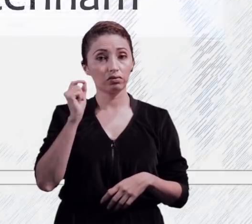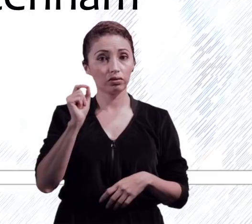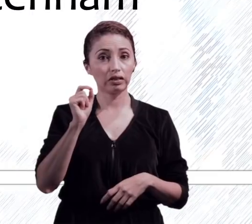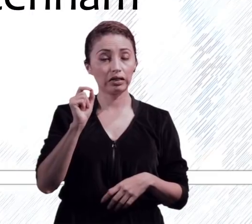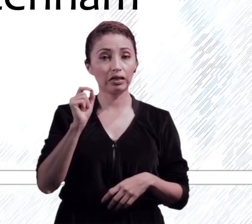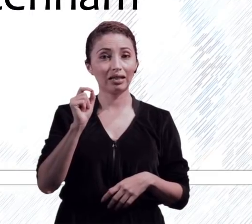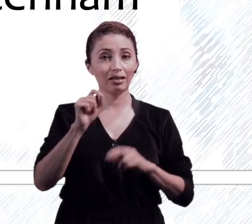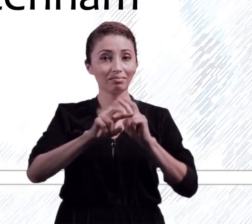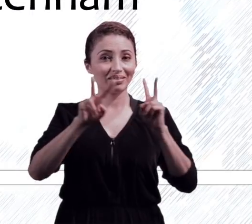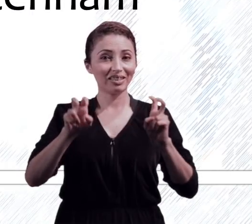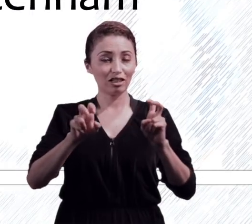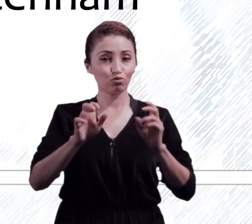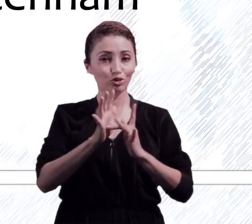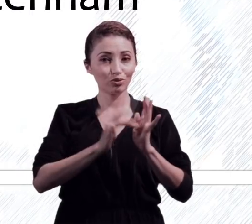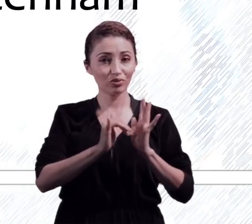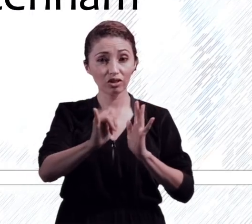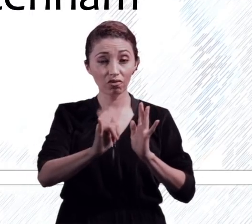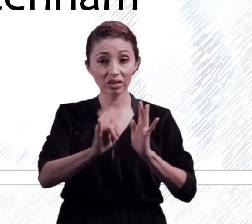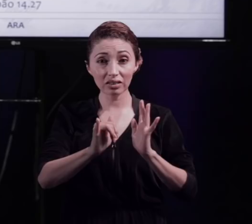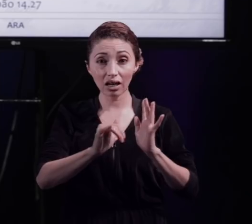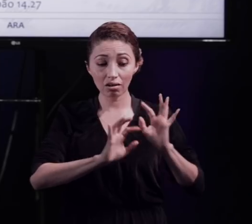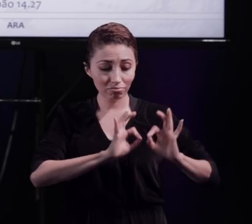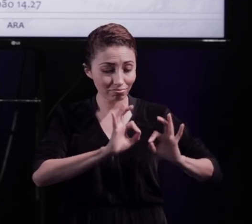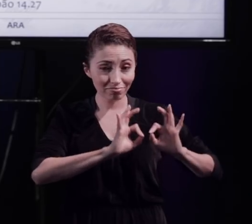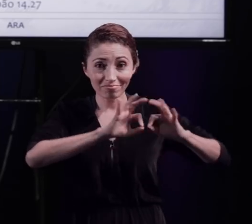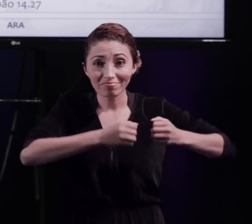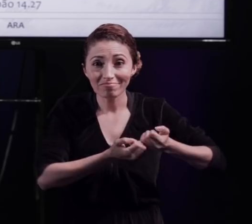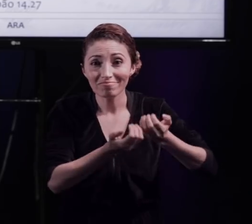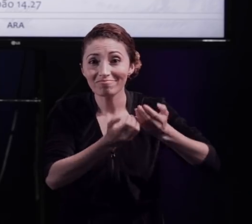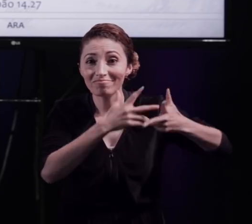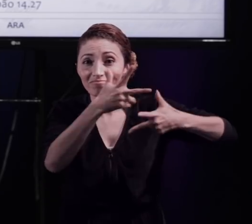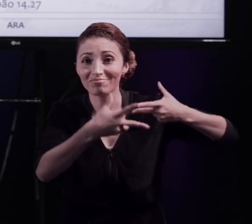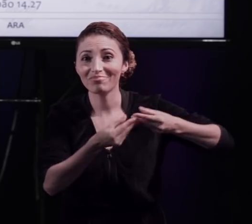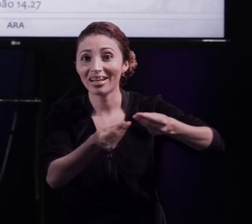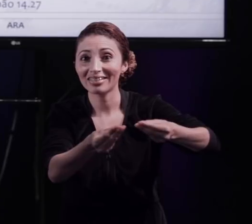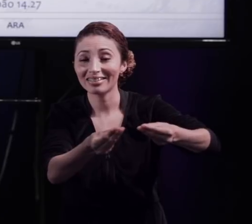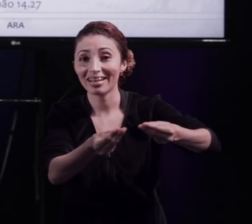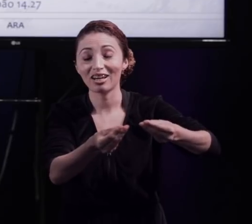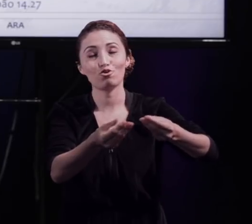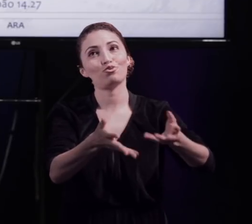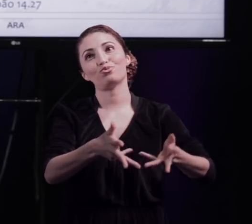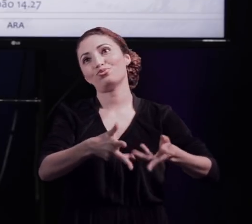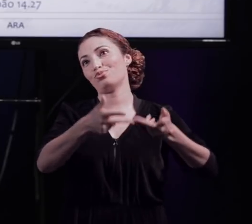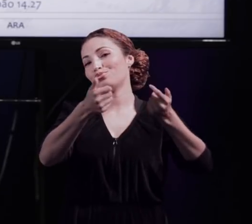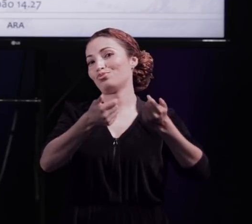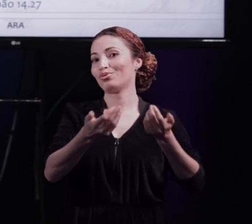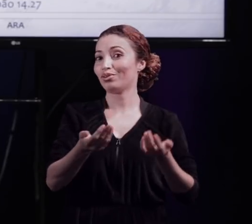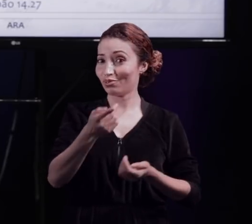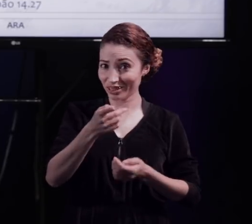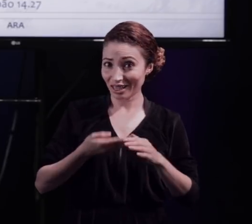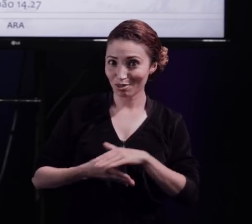ele diz, eu lhes deixo um presente. Veja que coisa maravilhosa. Se você não